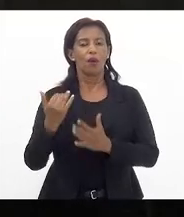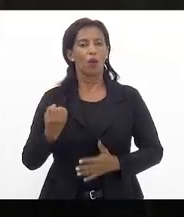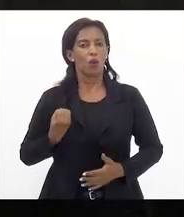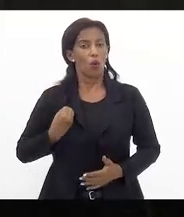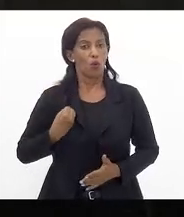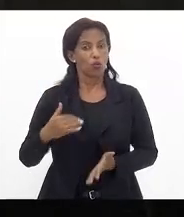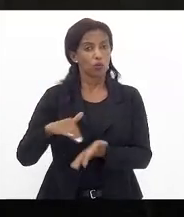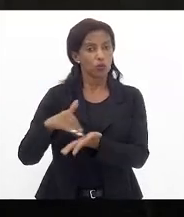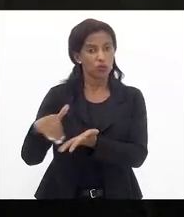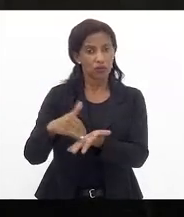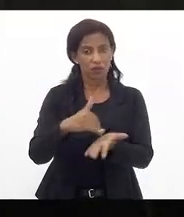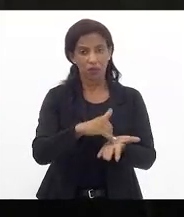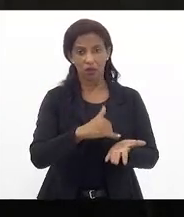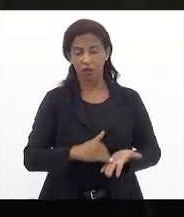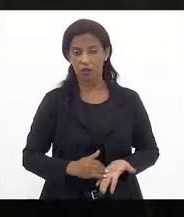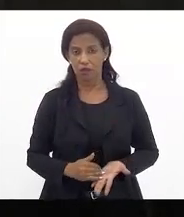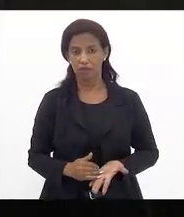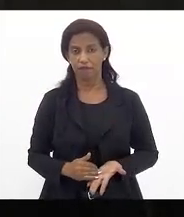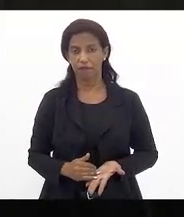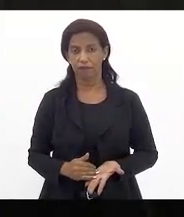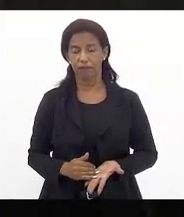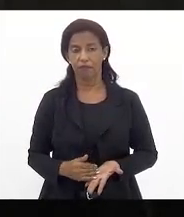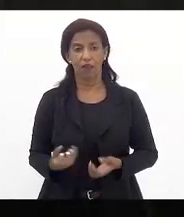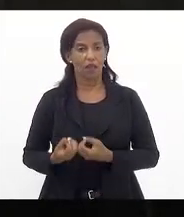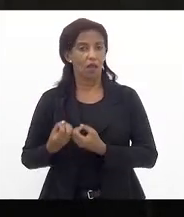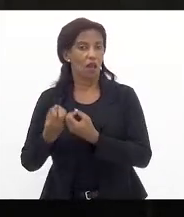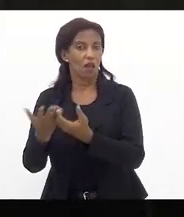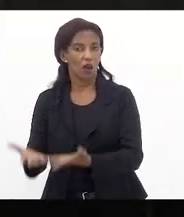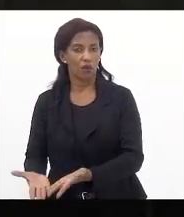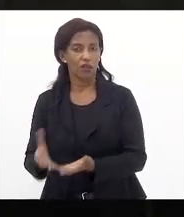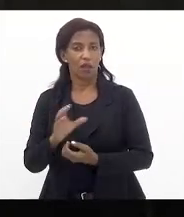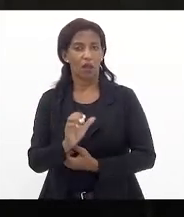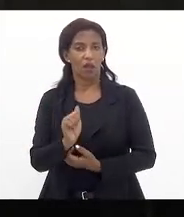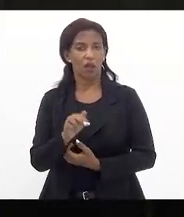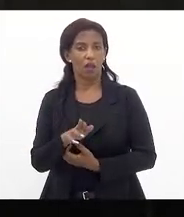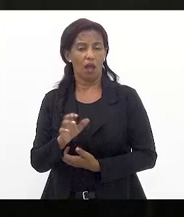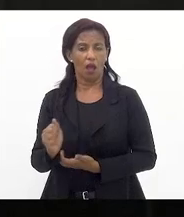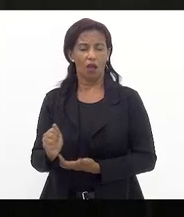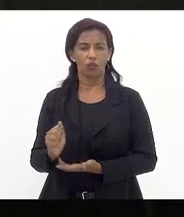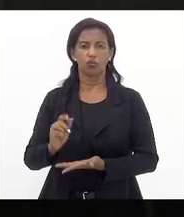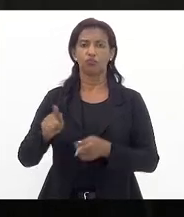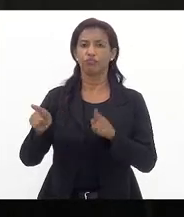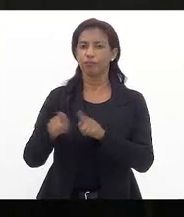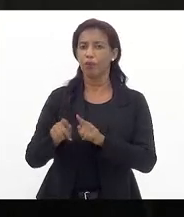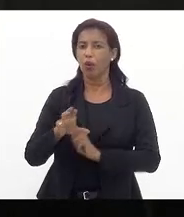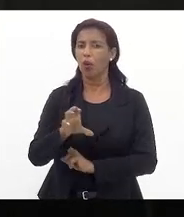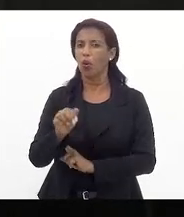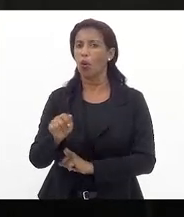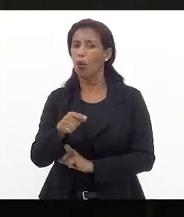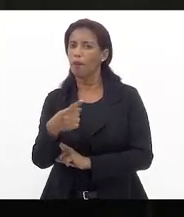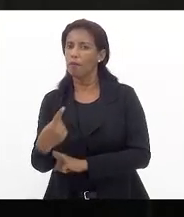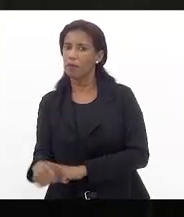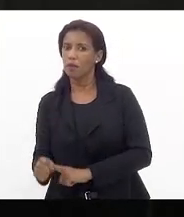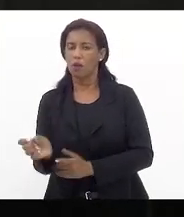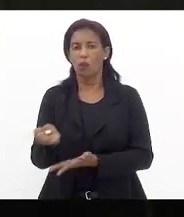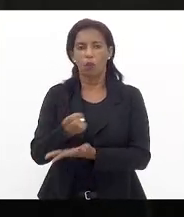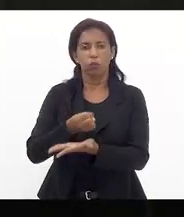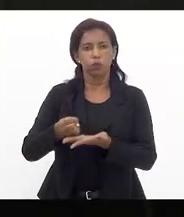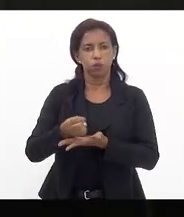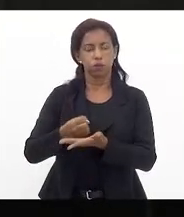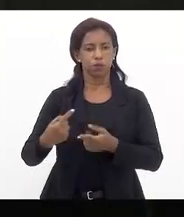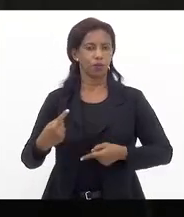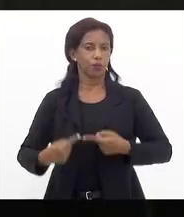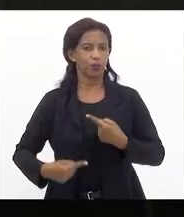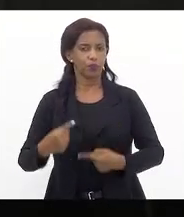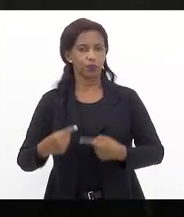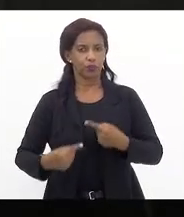de secretarias, a ofertar cargos em comissão para construir uma base